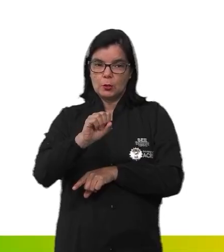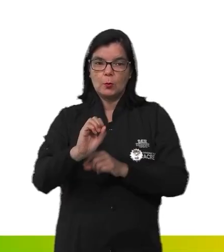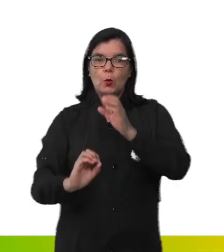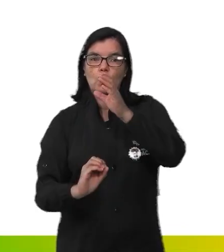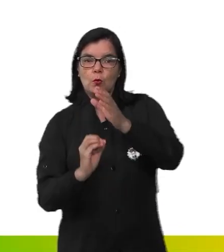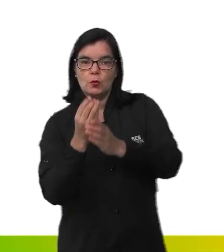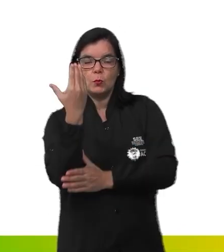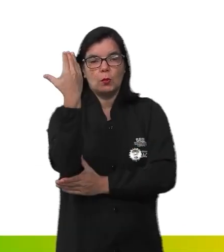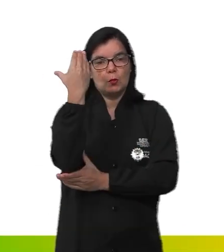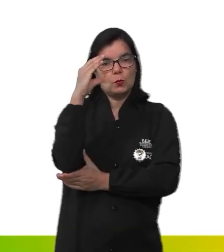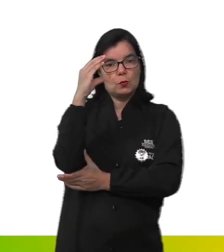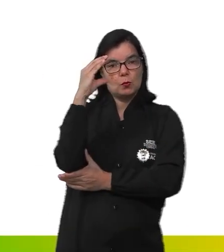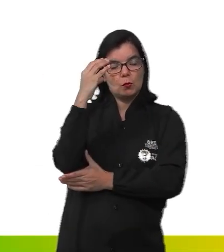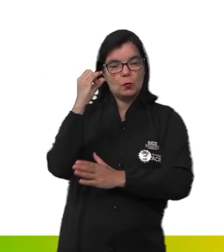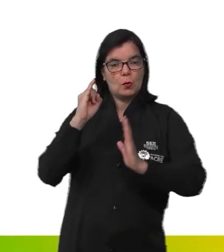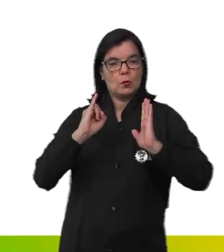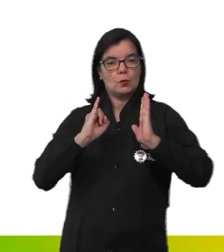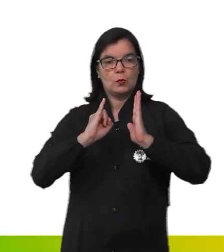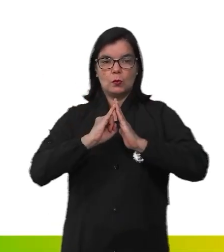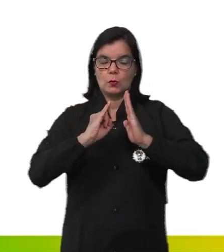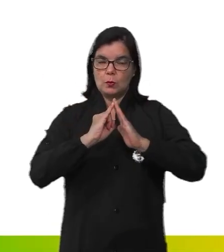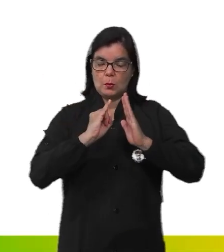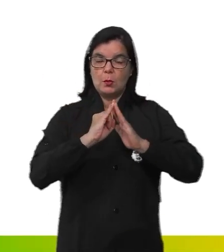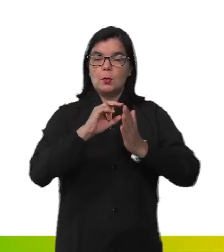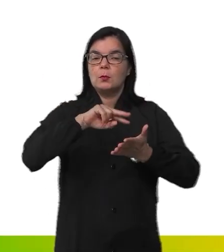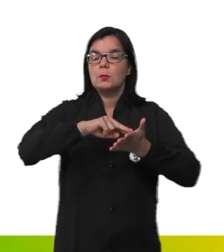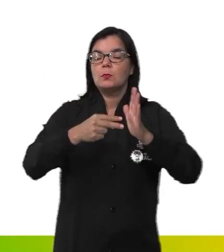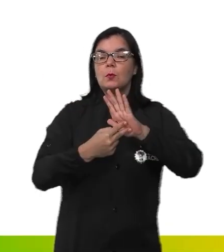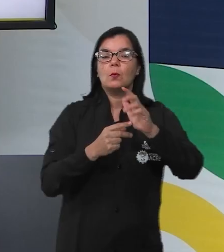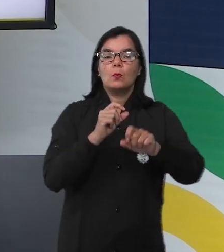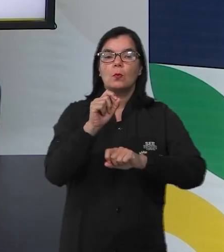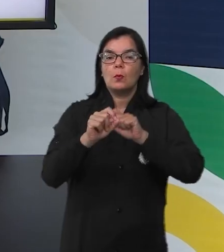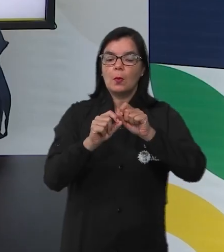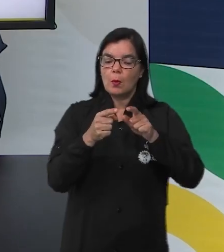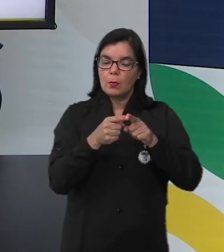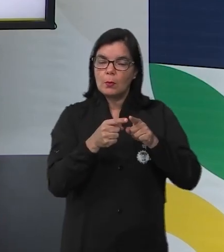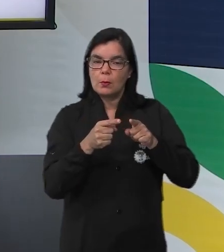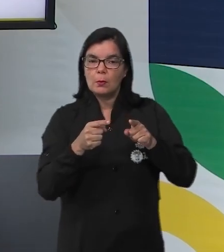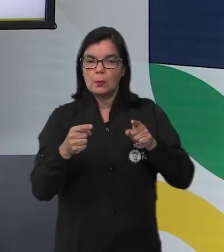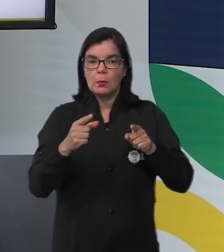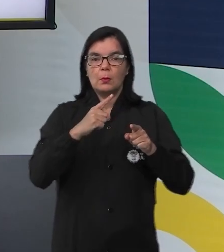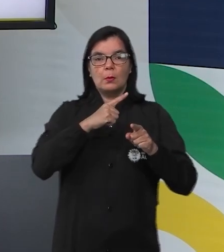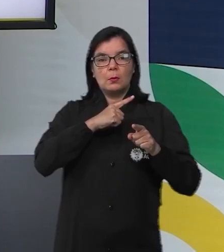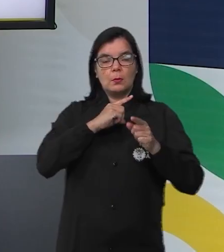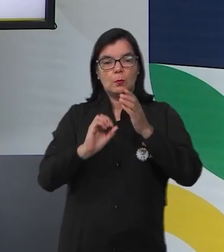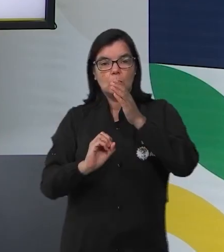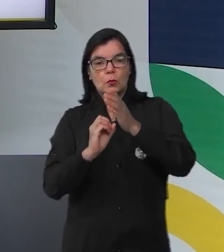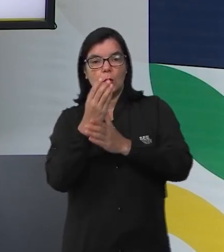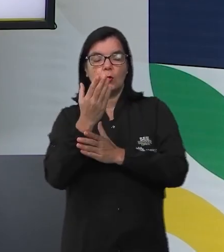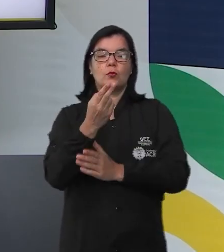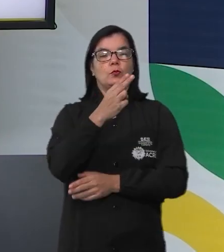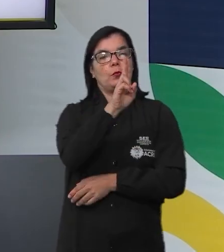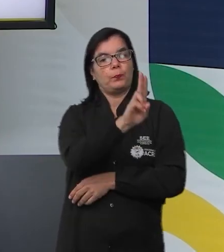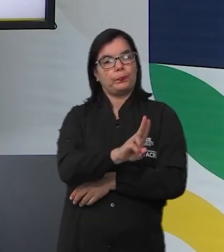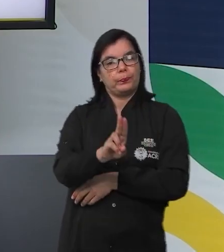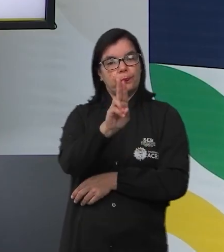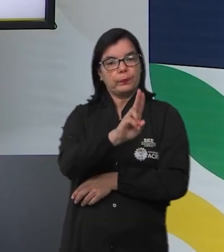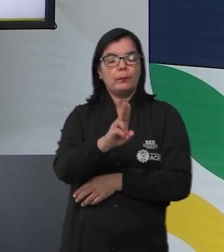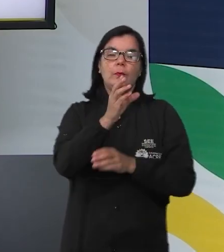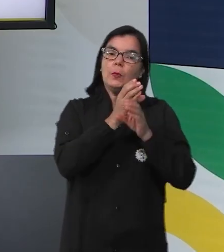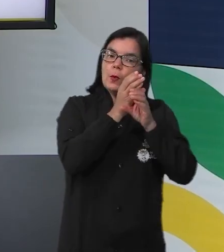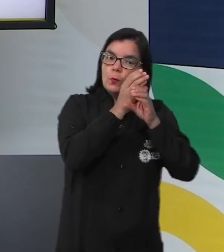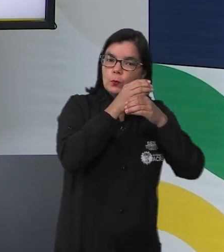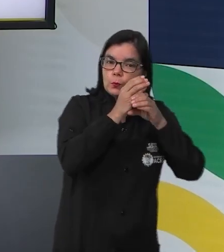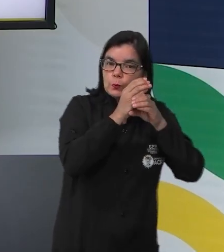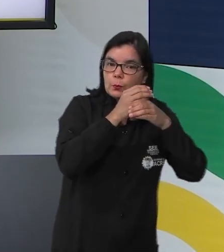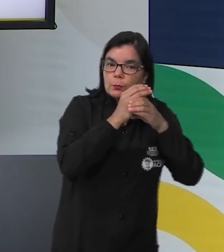da ciência institucionalizada, que isso quer dizer o quê? A partir desse momento, tivemos a criação de universidades, de